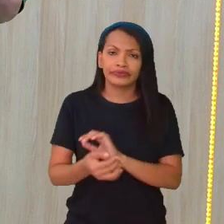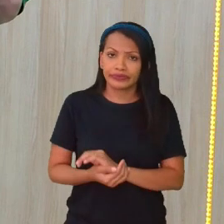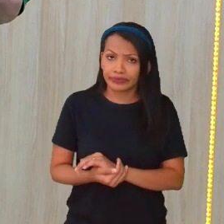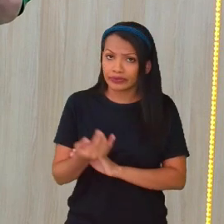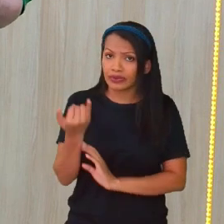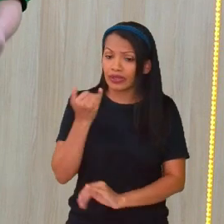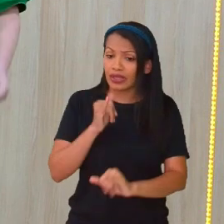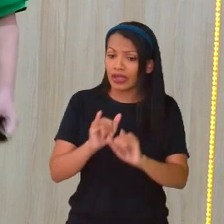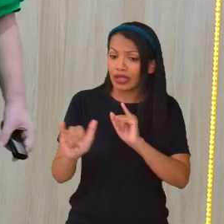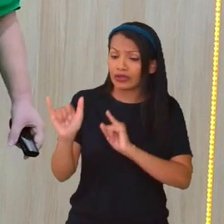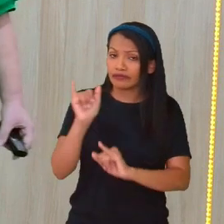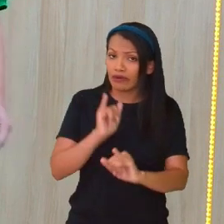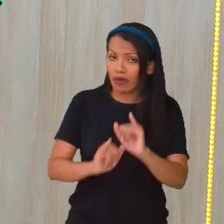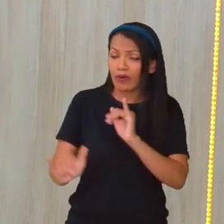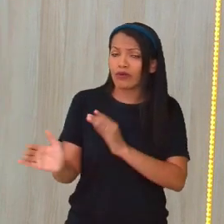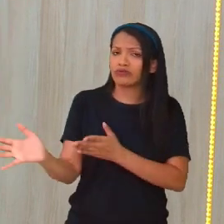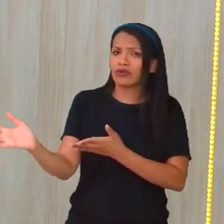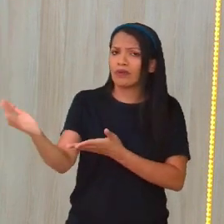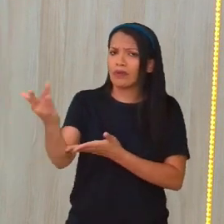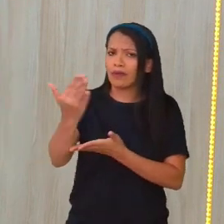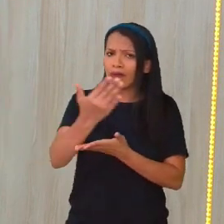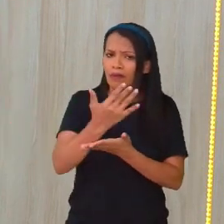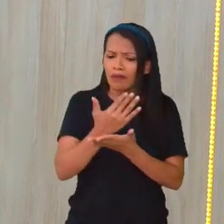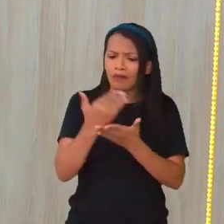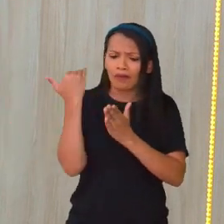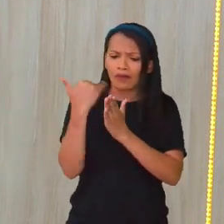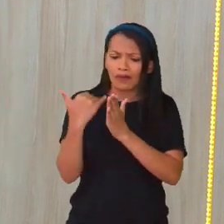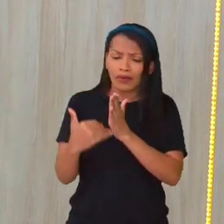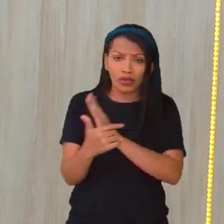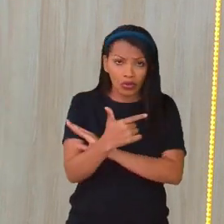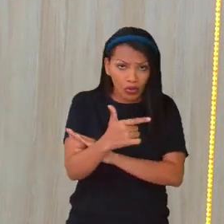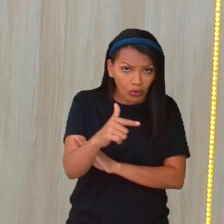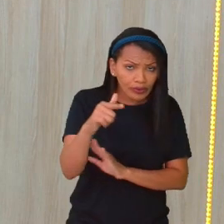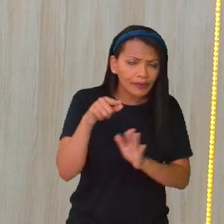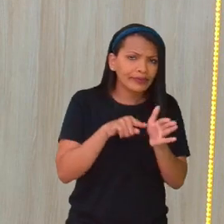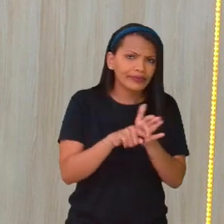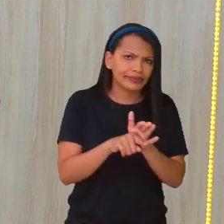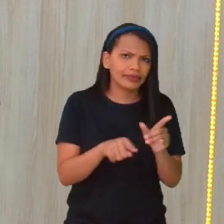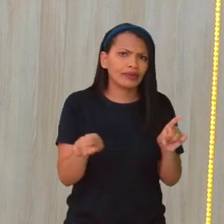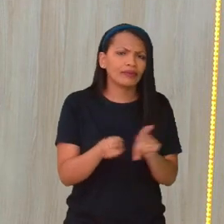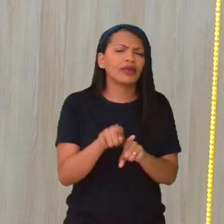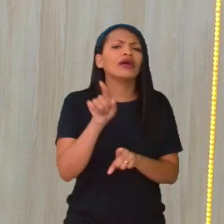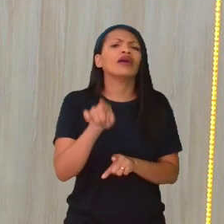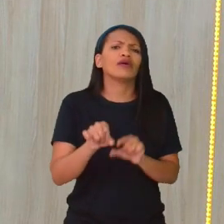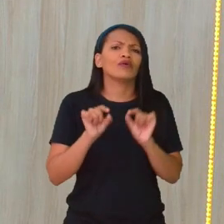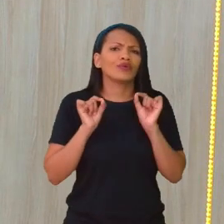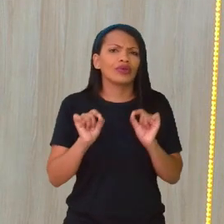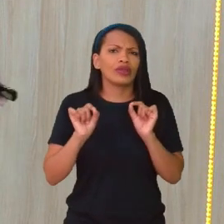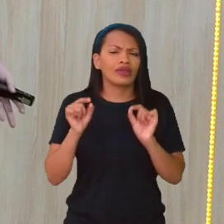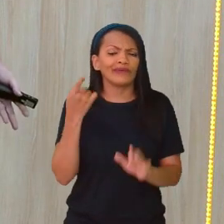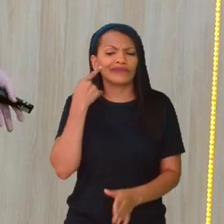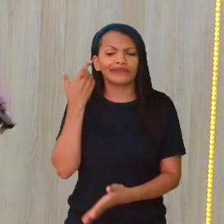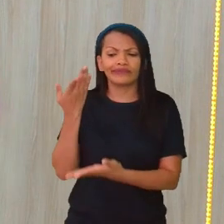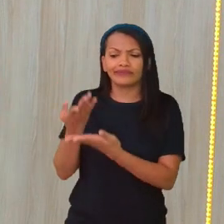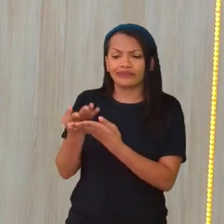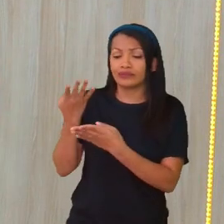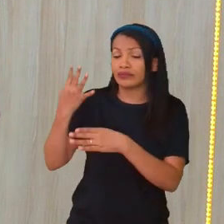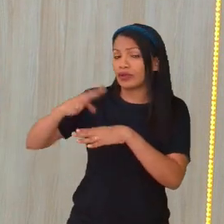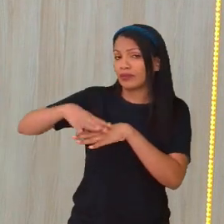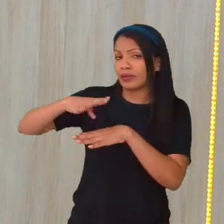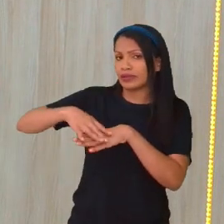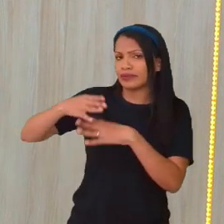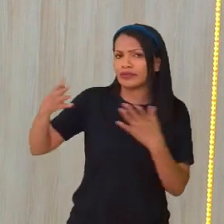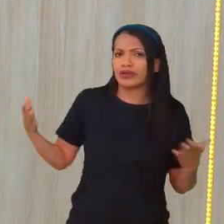as informações coletadas no censo ou noutra pesquisa é a matemática. Então, para que estudar matemática?